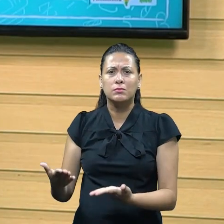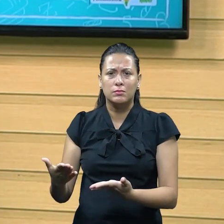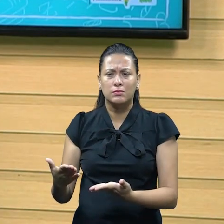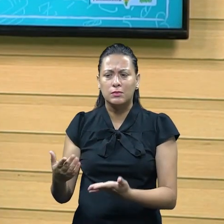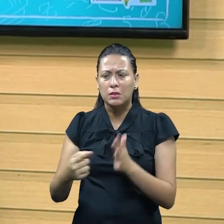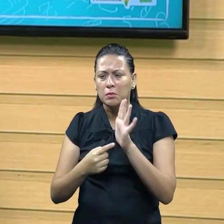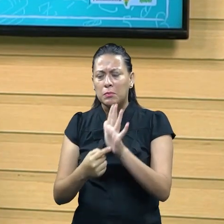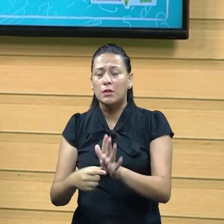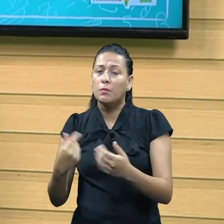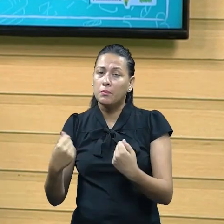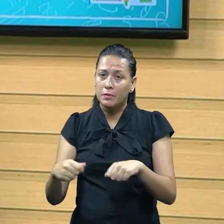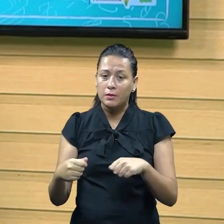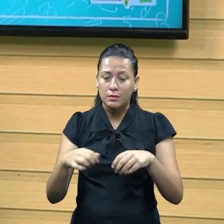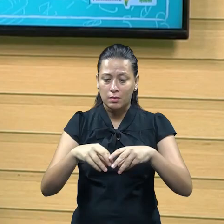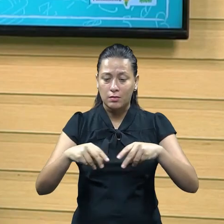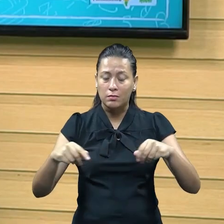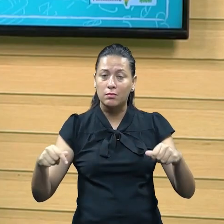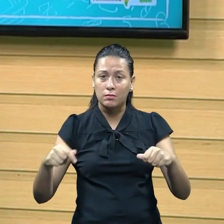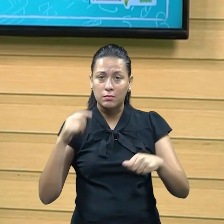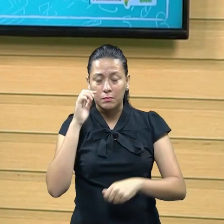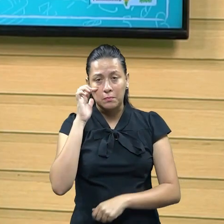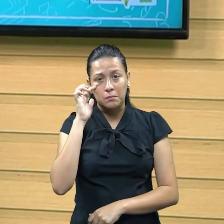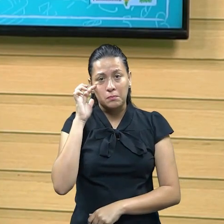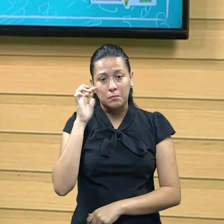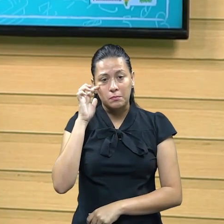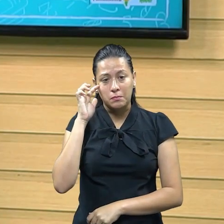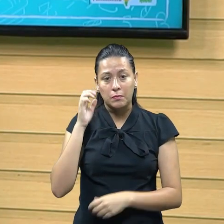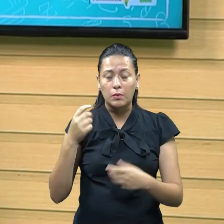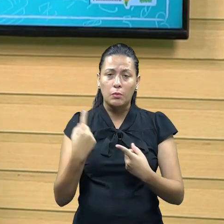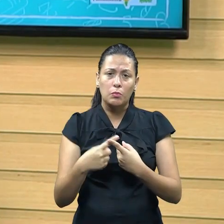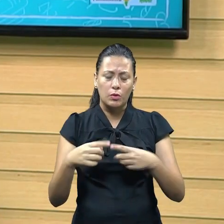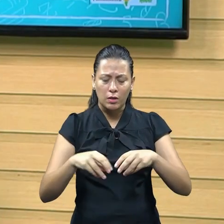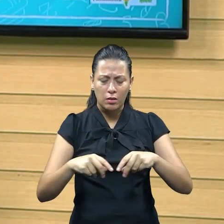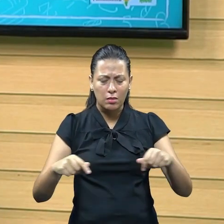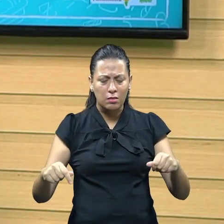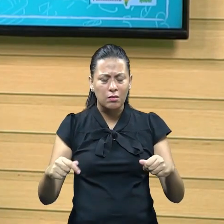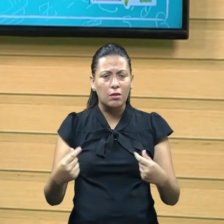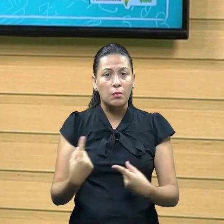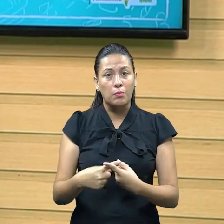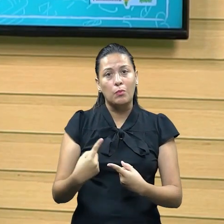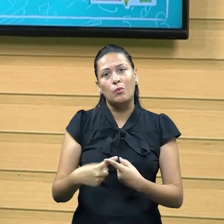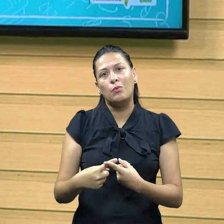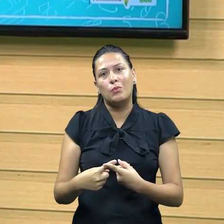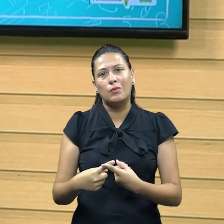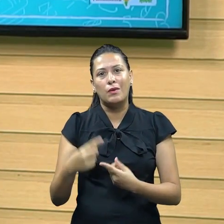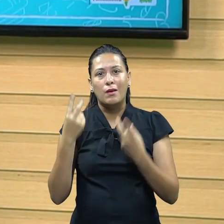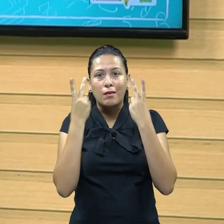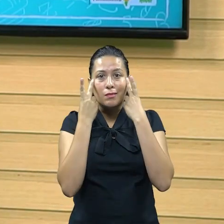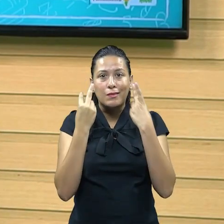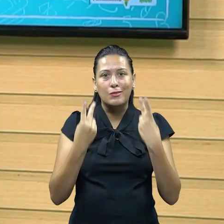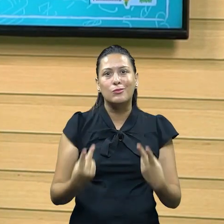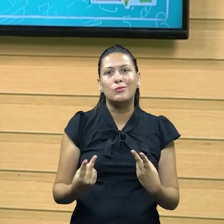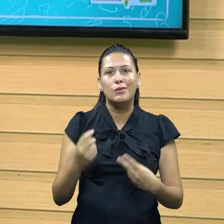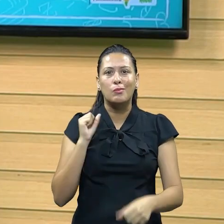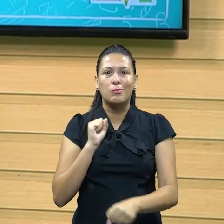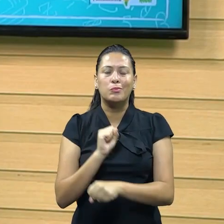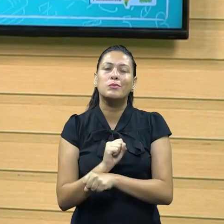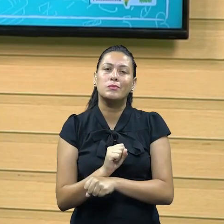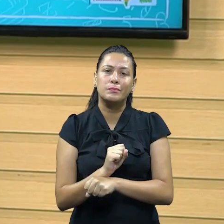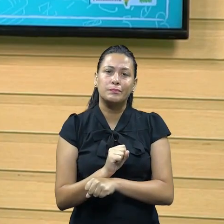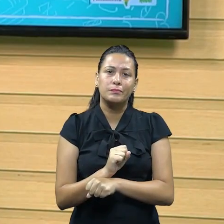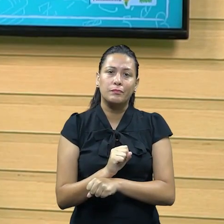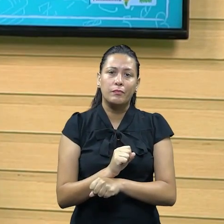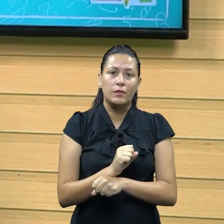Terra. E por que a Terra? Porque a Terra ela é um neutralizador natural. Tanto as